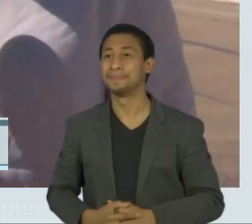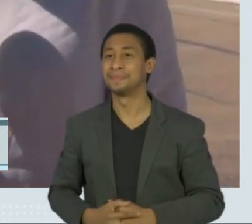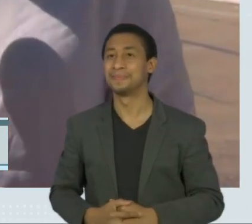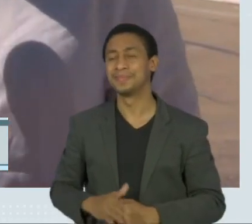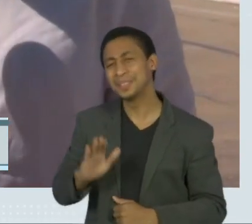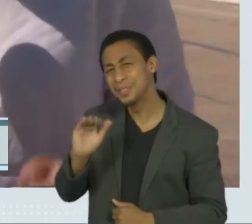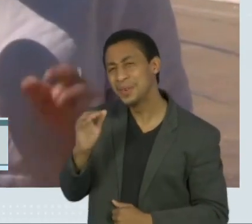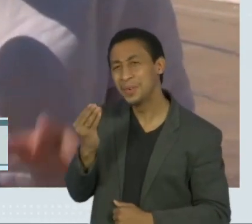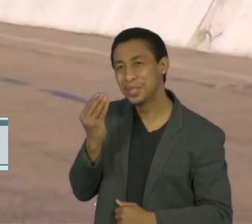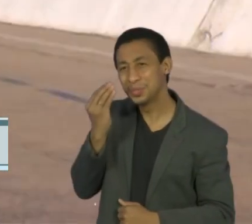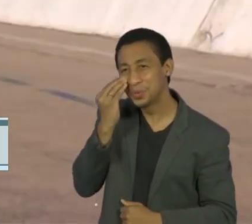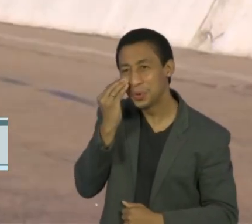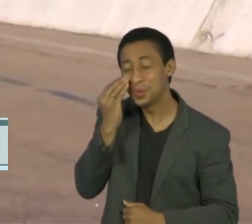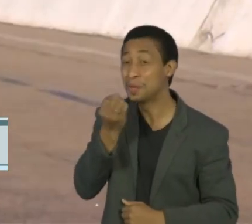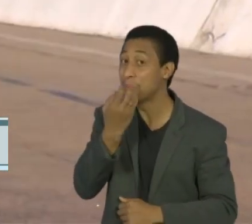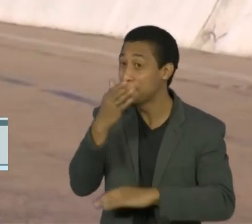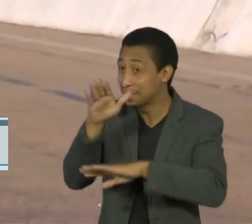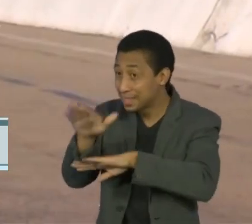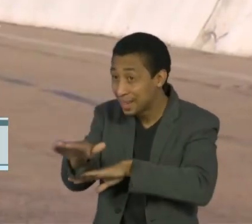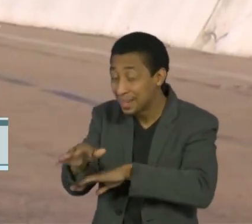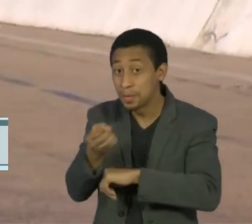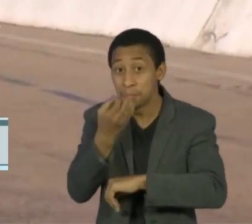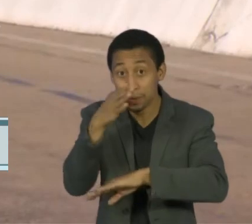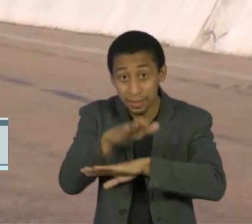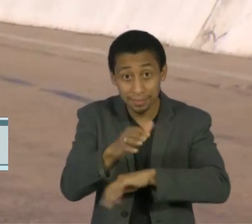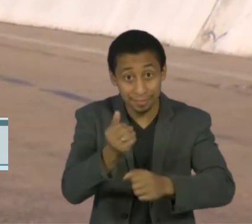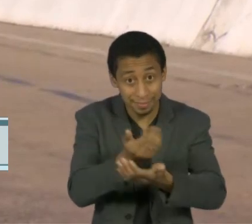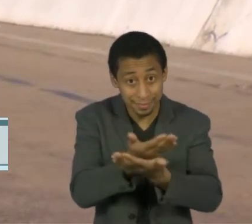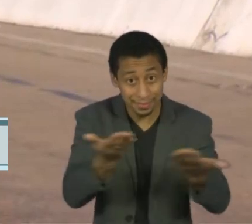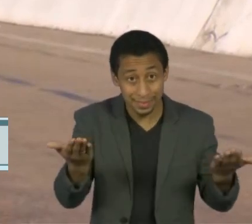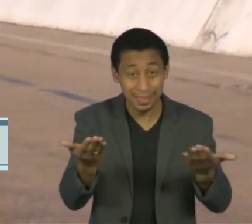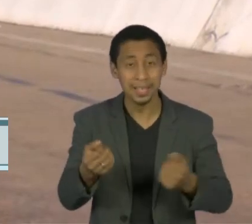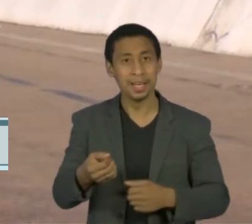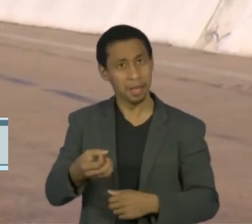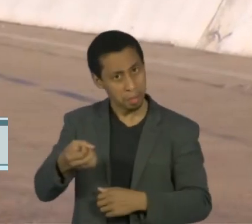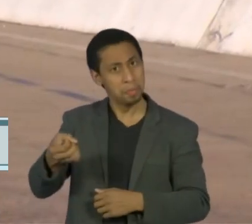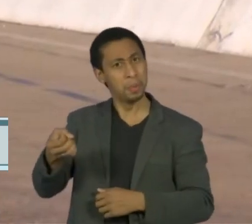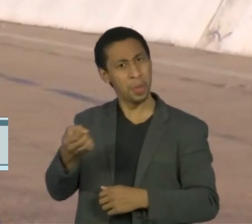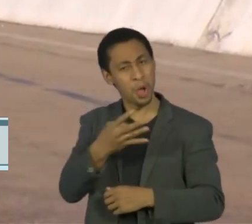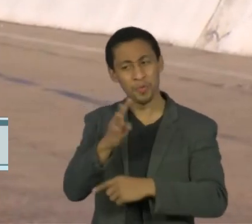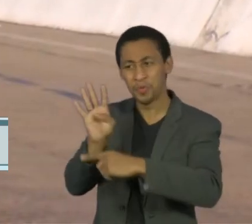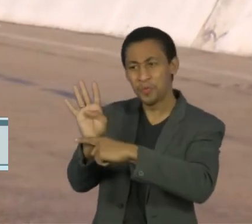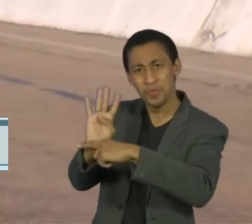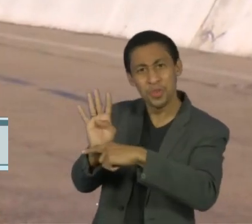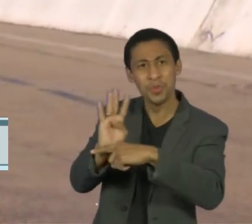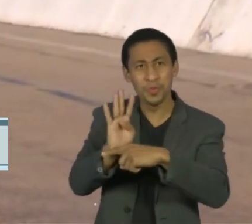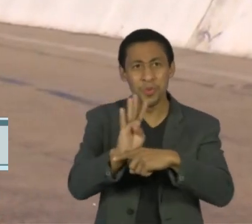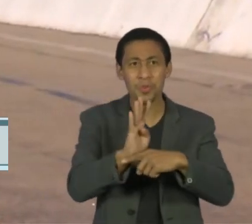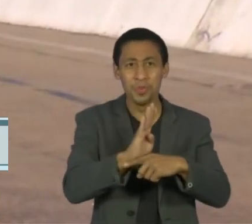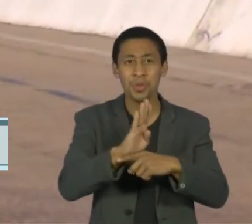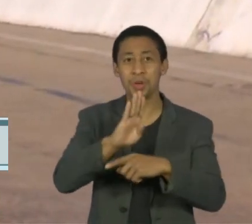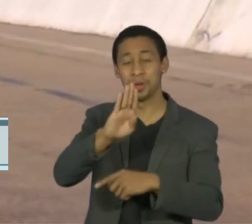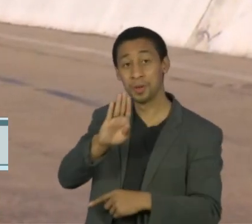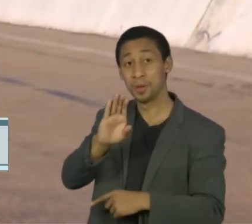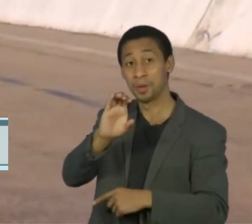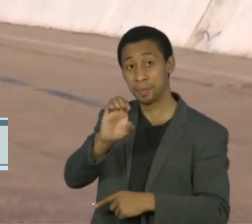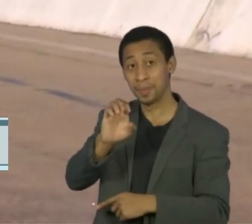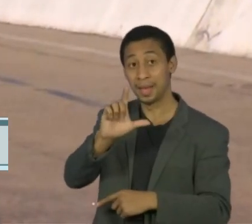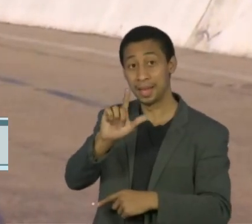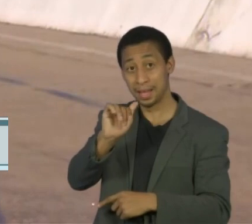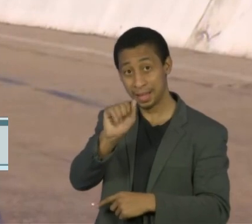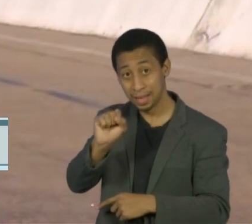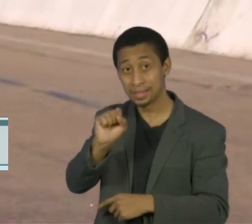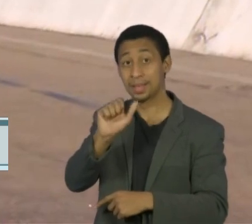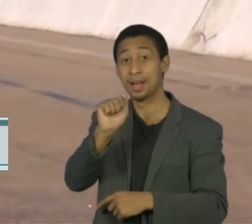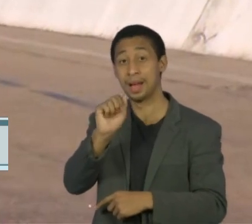Oi, Joyce. Uma boa tarde para você, boa tarde para todos. Nessa nova leva de filmes que serão exibidos aqui no Drive-In